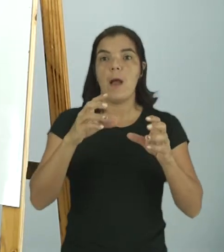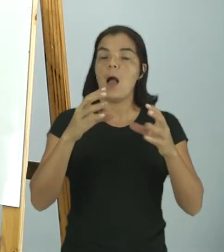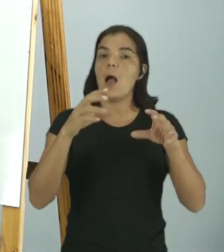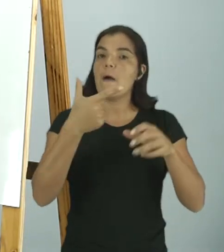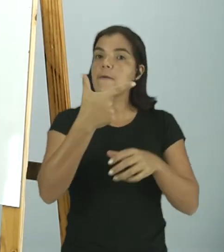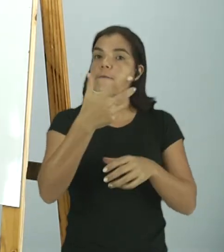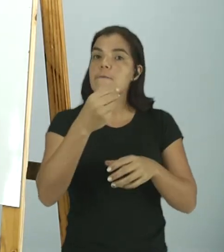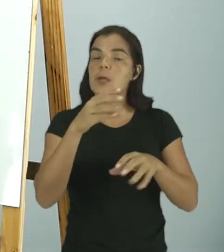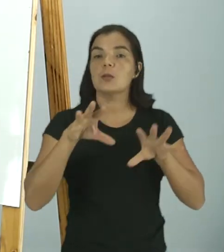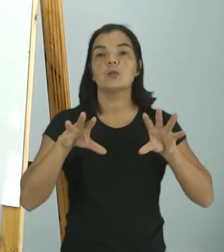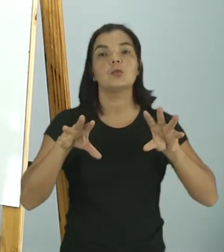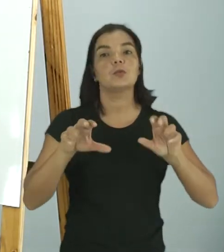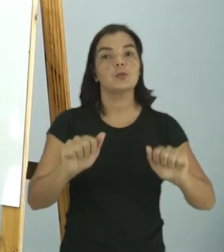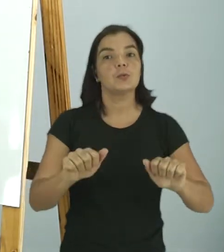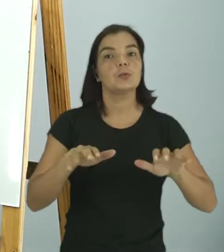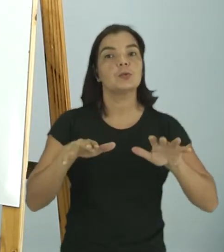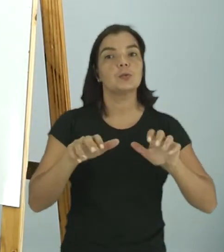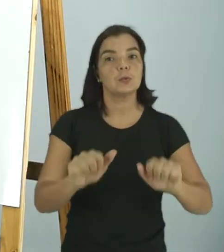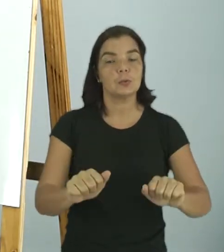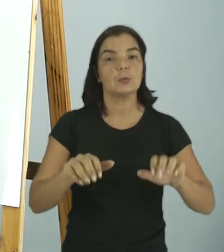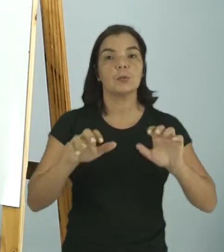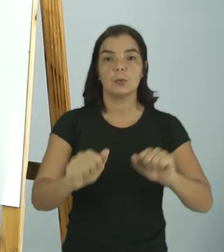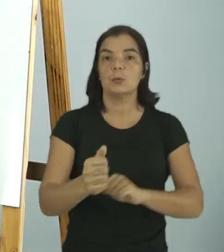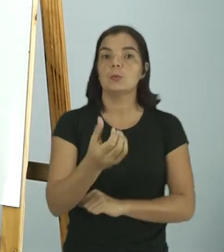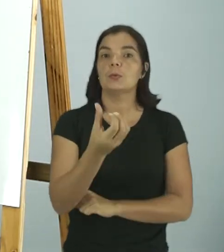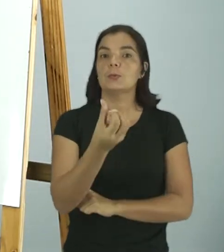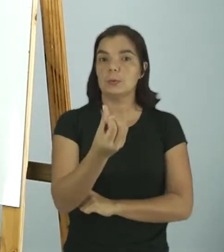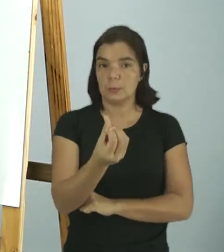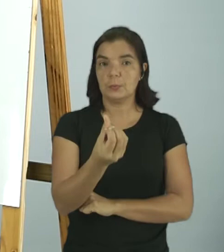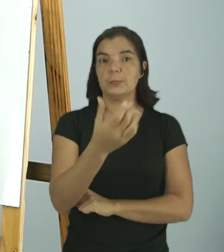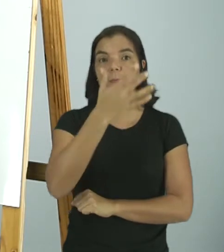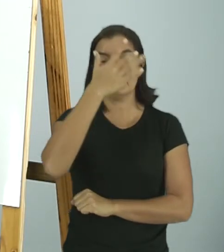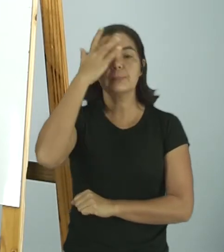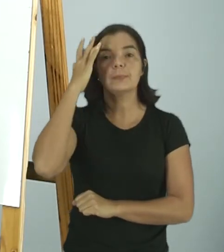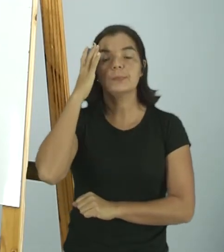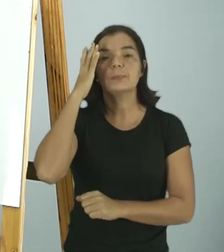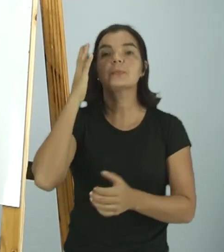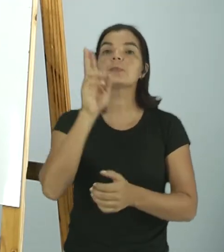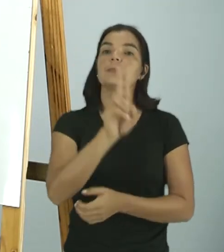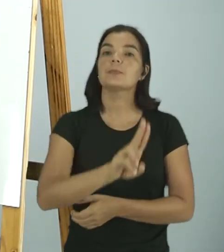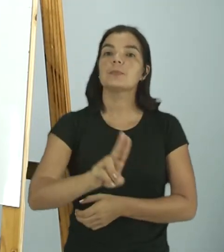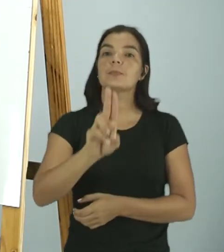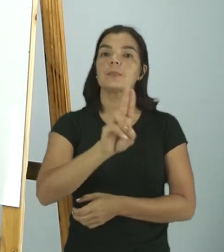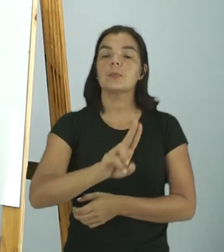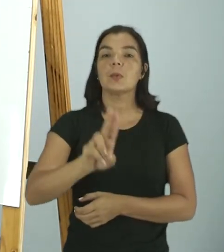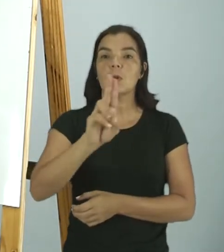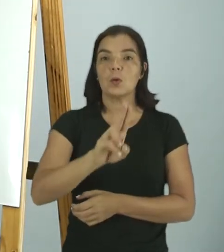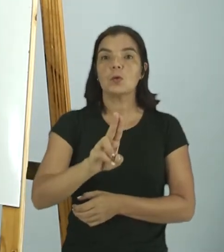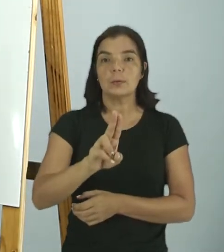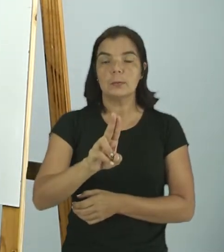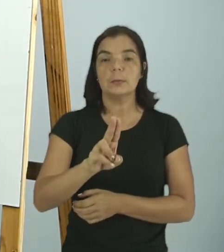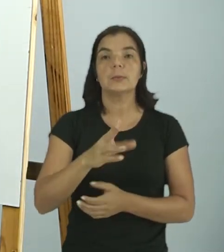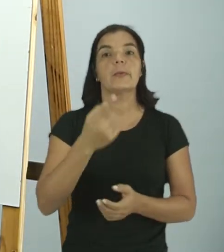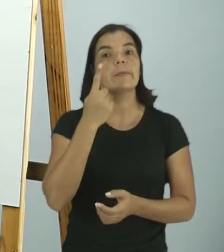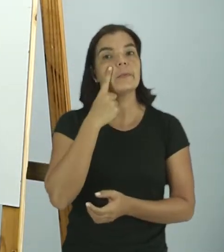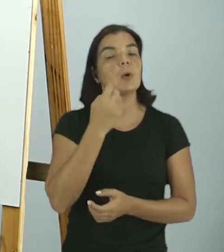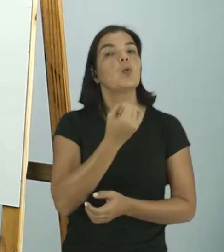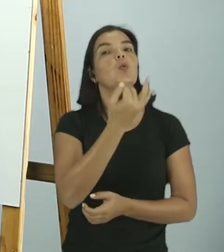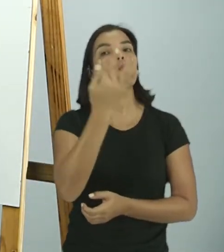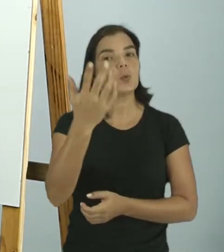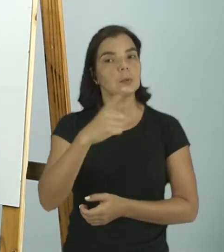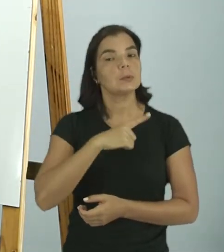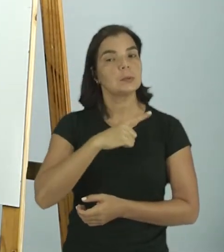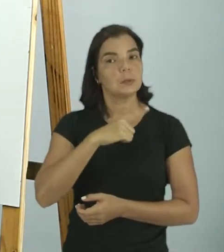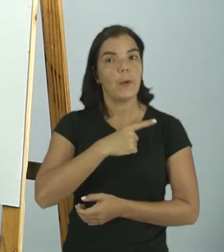vão ser dividido em cinco com cinco pessoas aí nós vamos aqui o utilizar os palitinhos novamente vamos